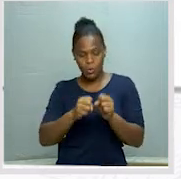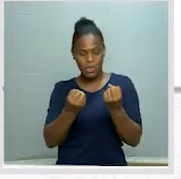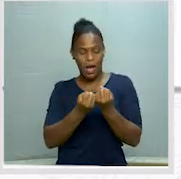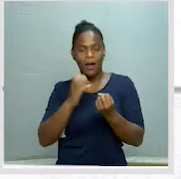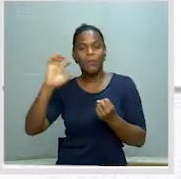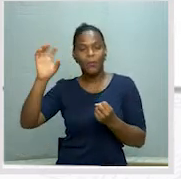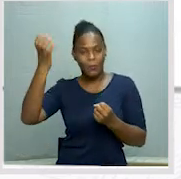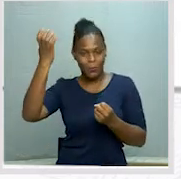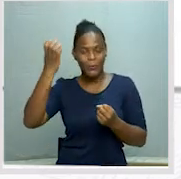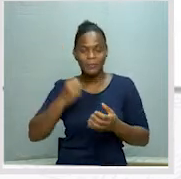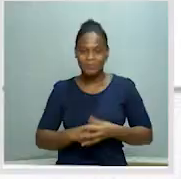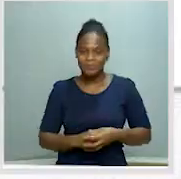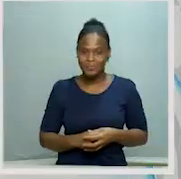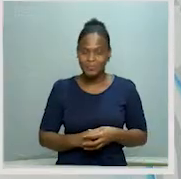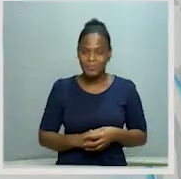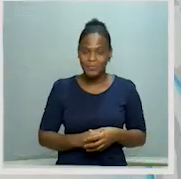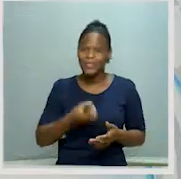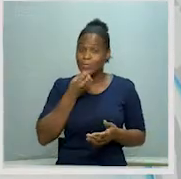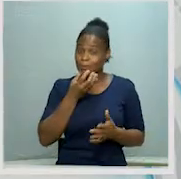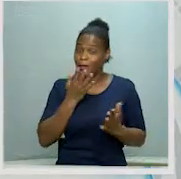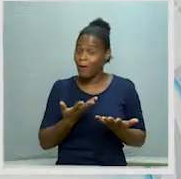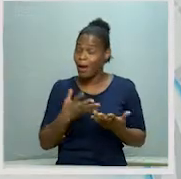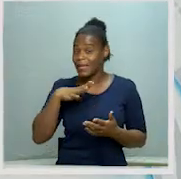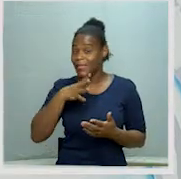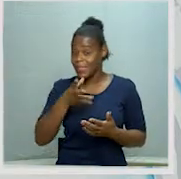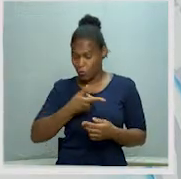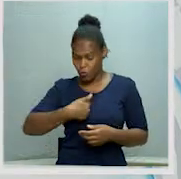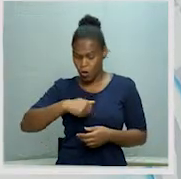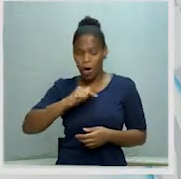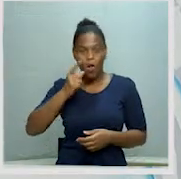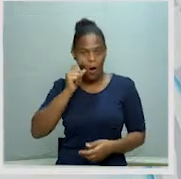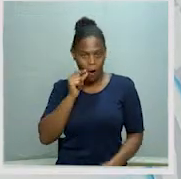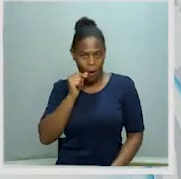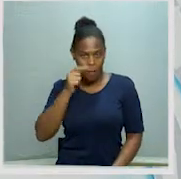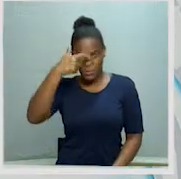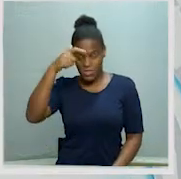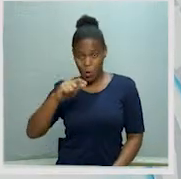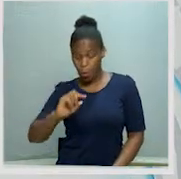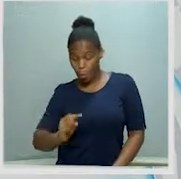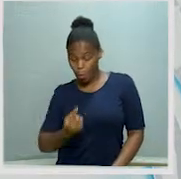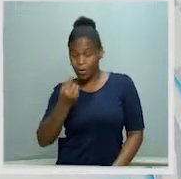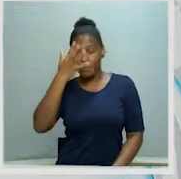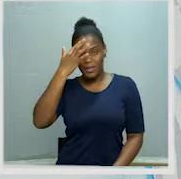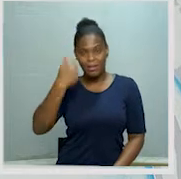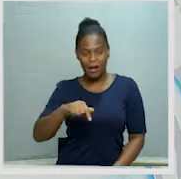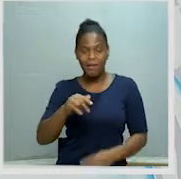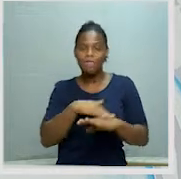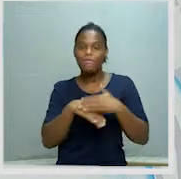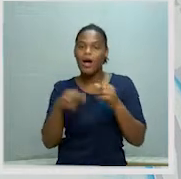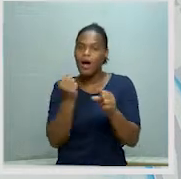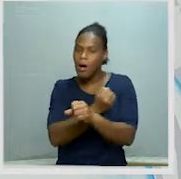e cultural. Significa que nós, seres humanos, somos o único ser capaz